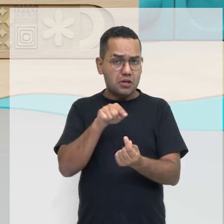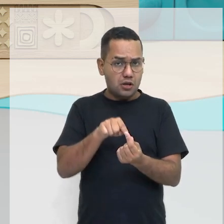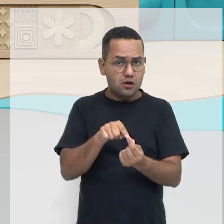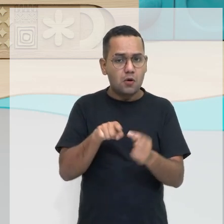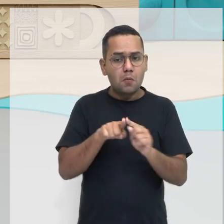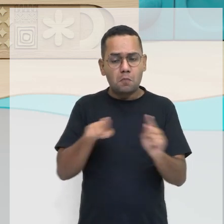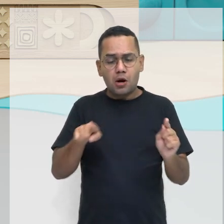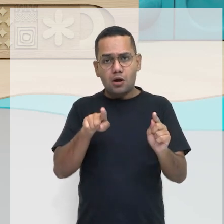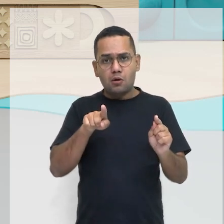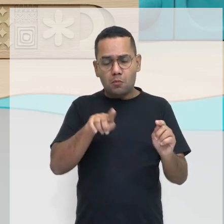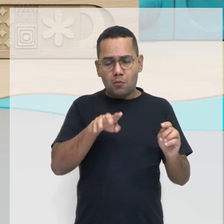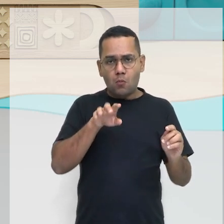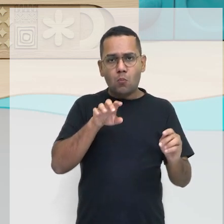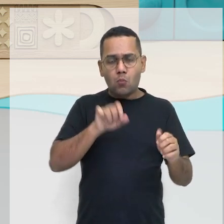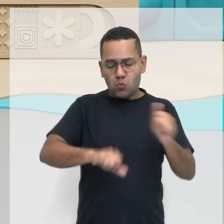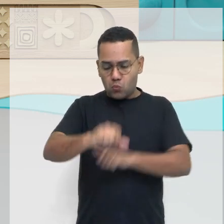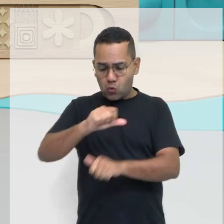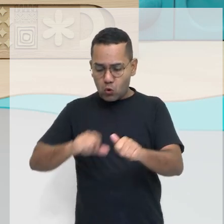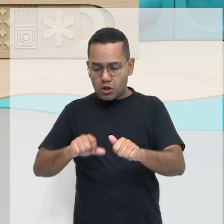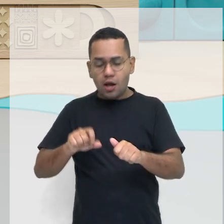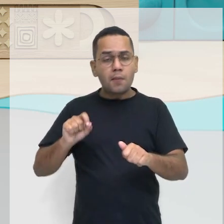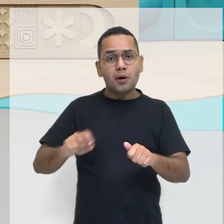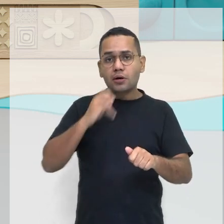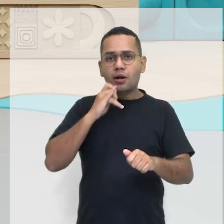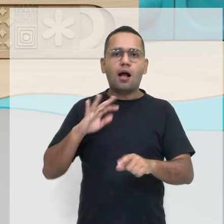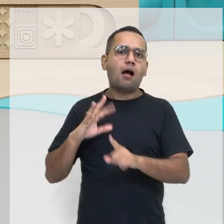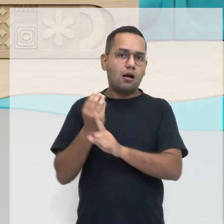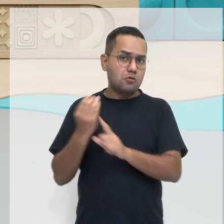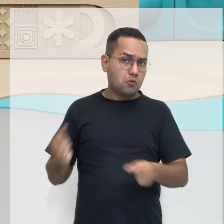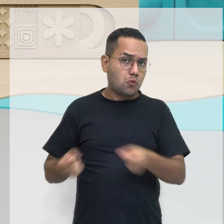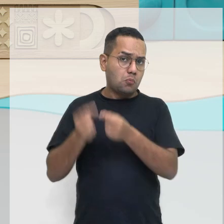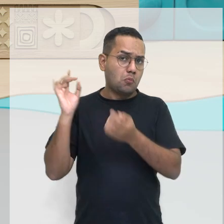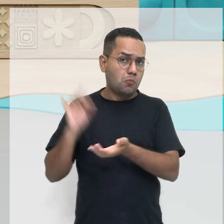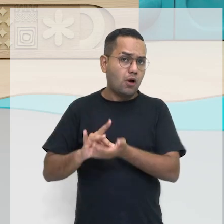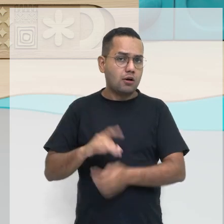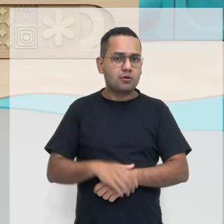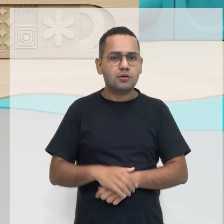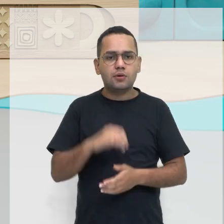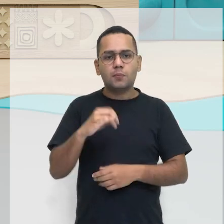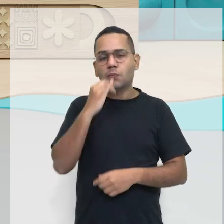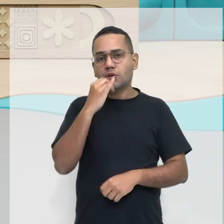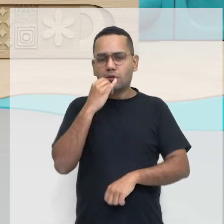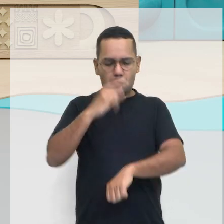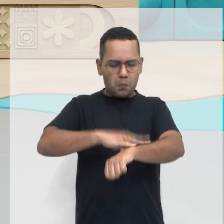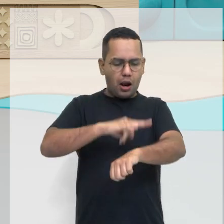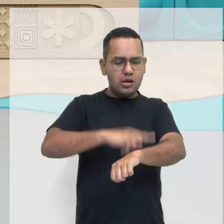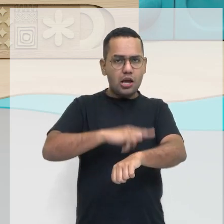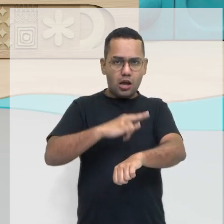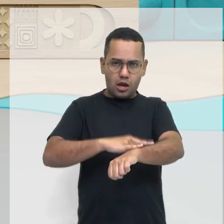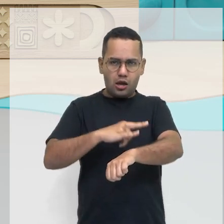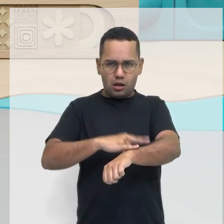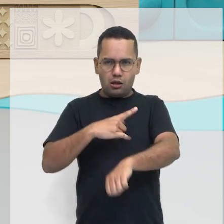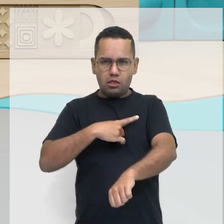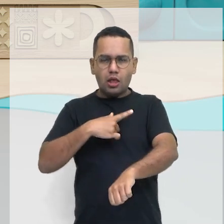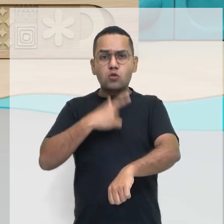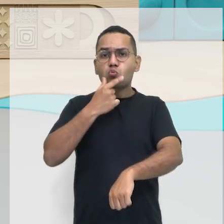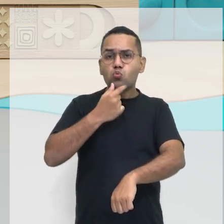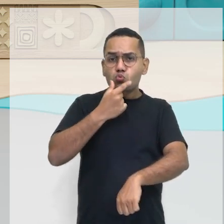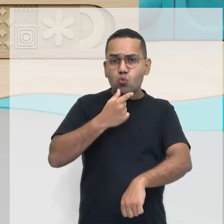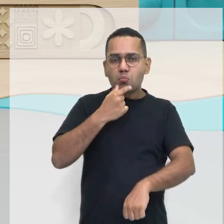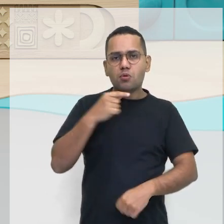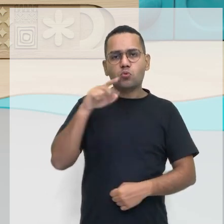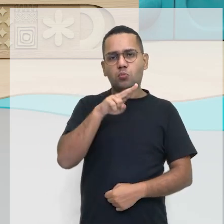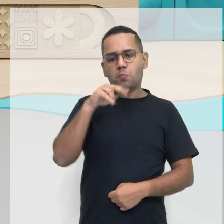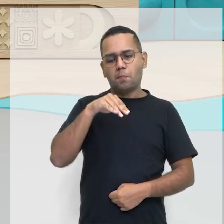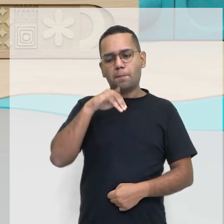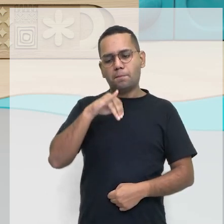ela pode até ser o quê? Um mictório, quando nós vimos aqui na sala de aula, certo? Então, ela perde